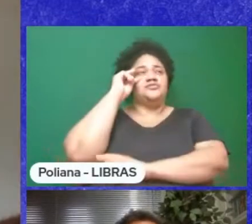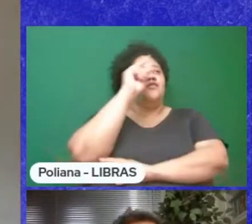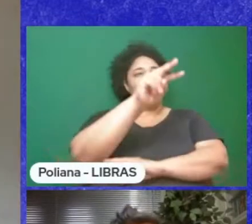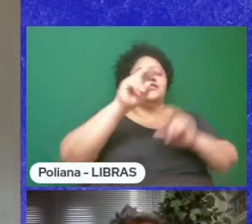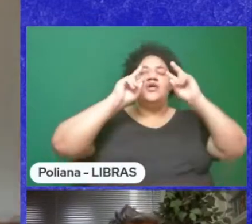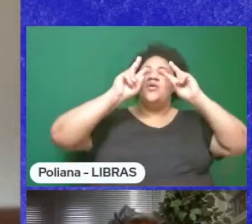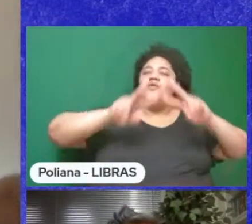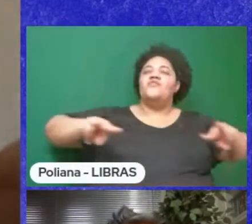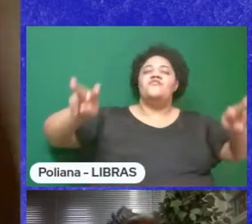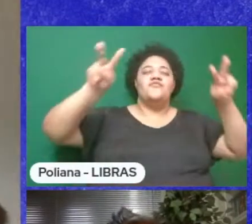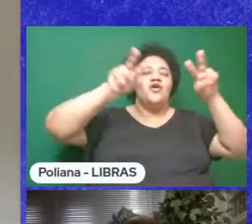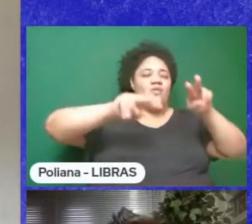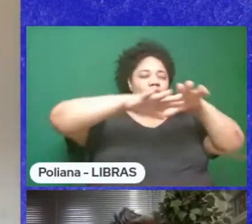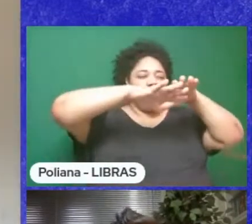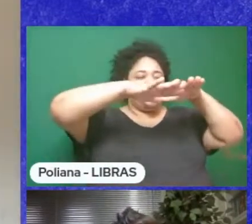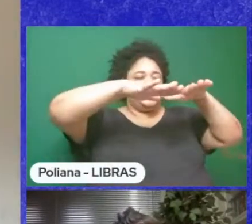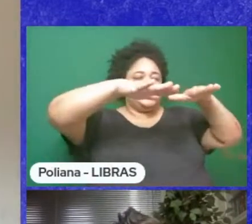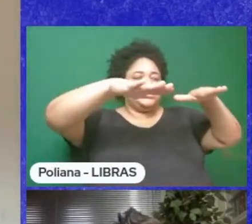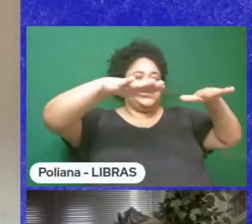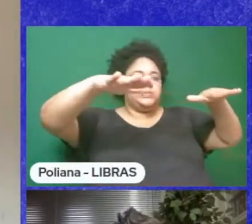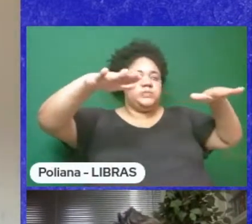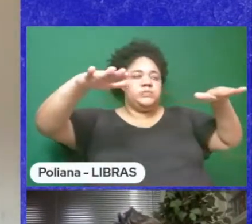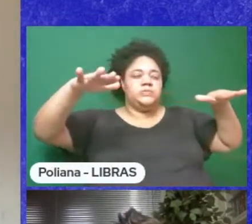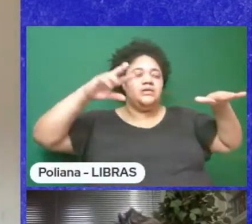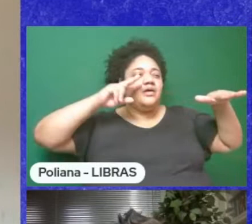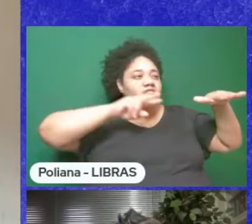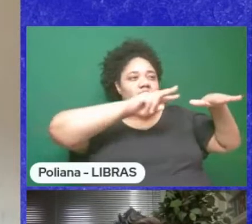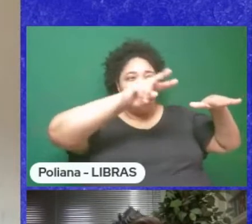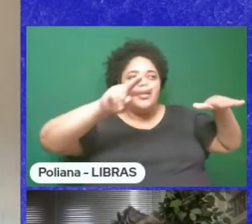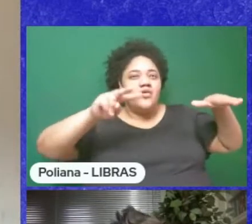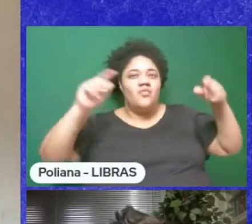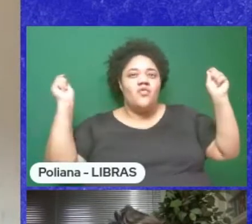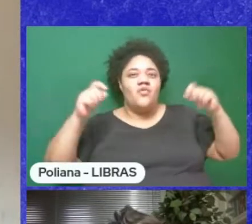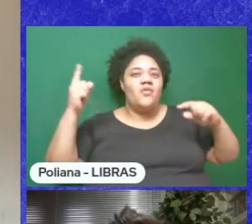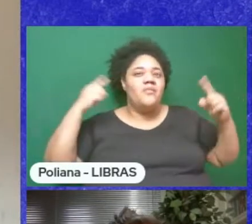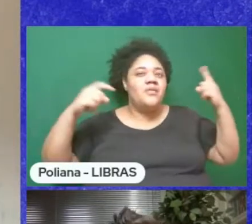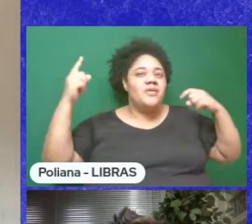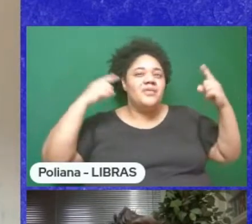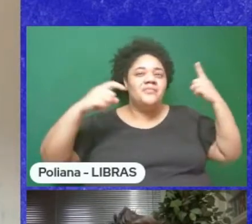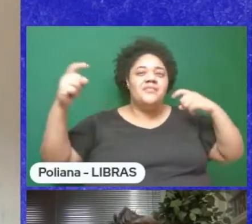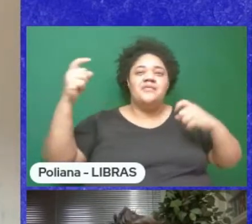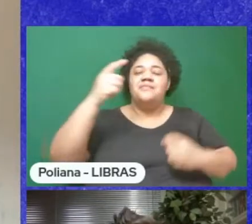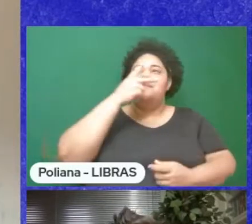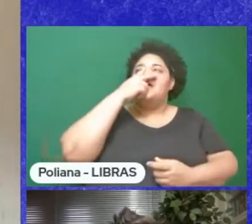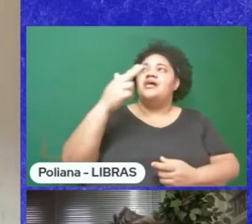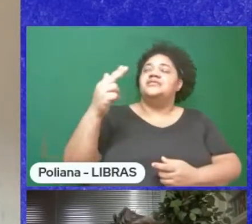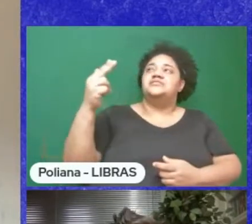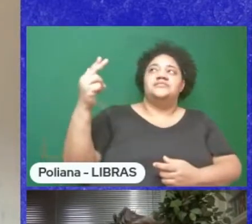horizonte, aquela coisa louca que dava, todo mundo conseguia ouvir o barulho do mar. É muito doido. A gente falou,